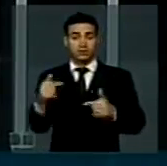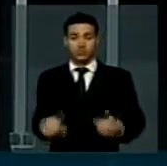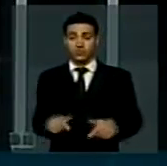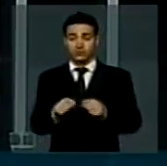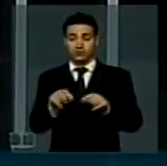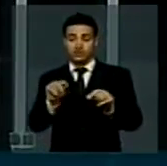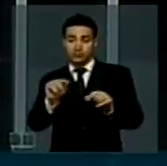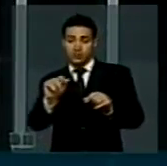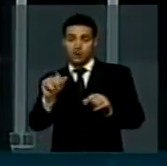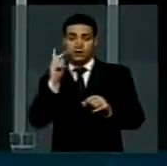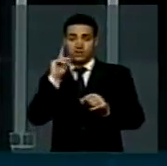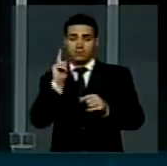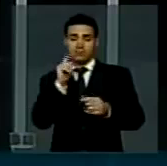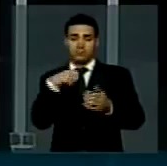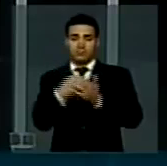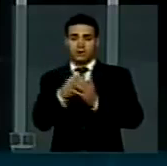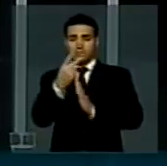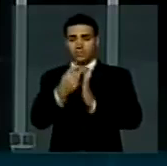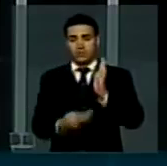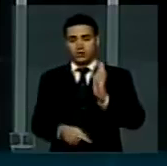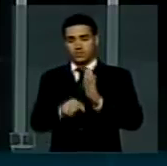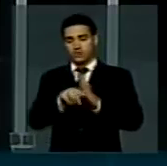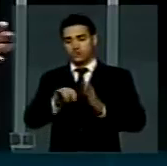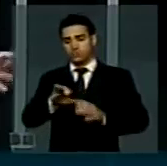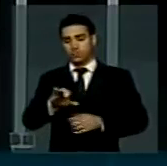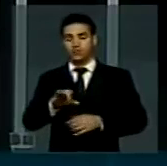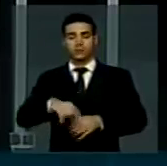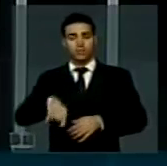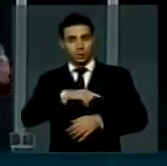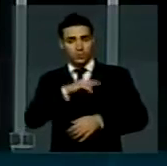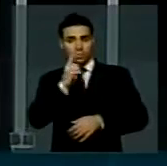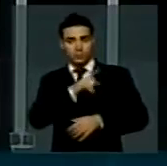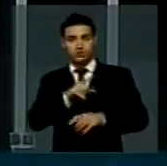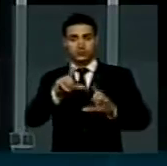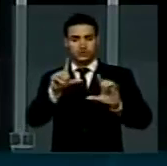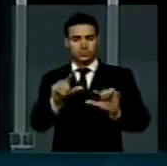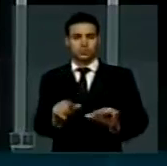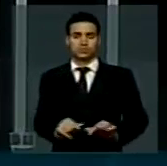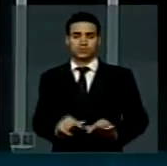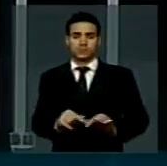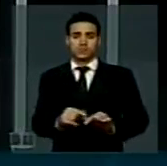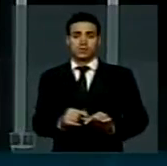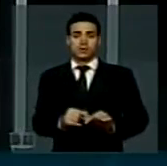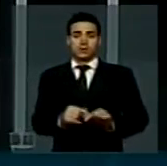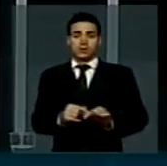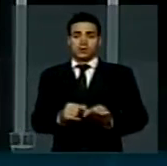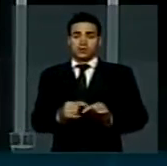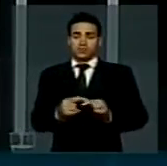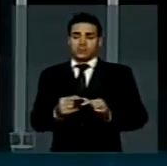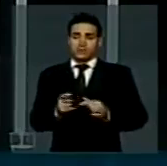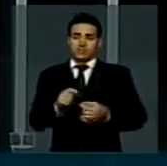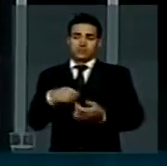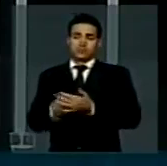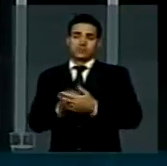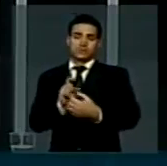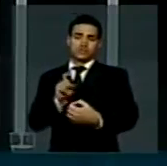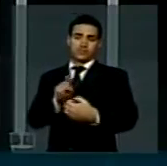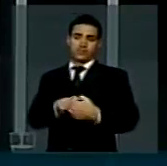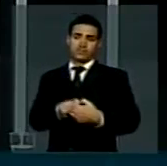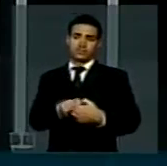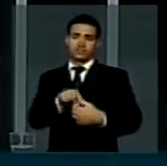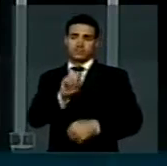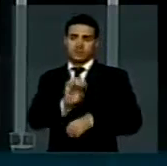para a contrapartida para os programas do MEC. E nós fizemos uma redução drástica exatamente nas contrapartidas, tanto para os